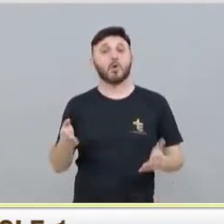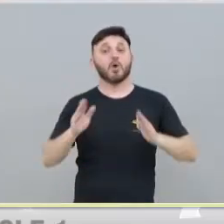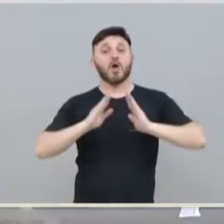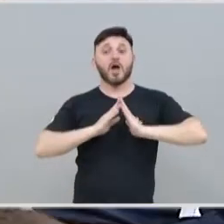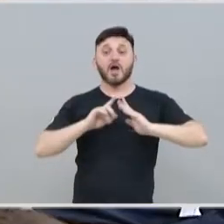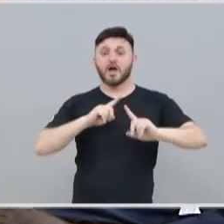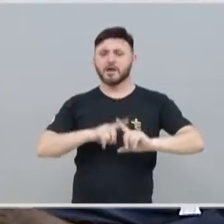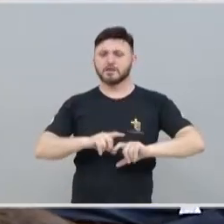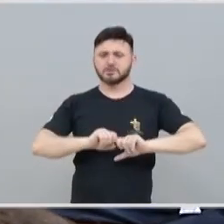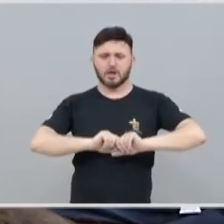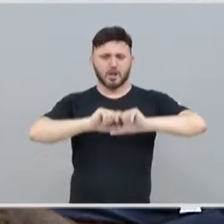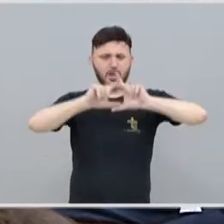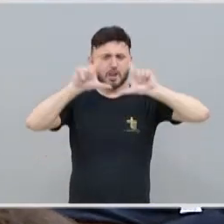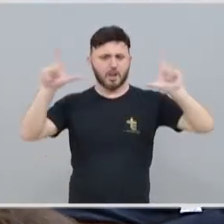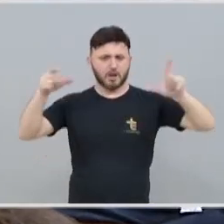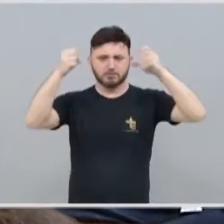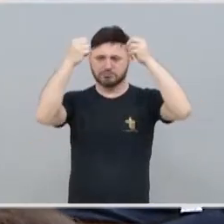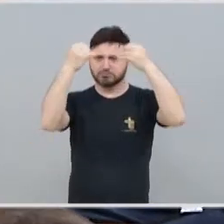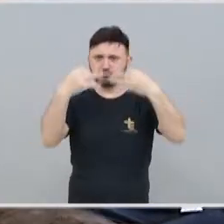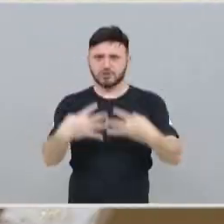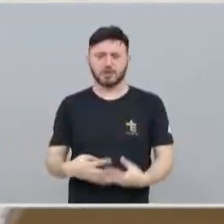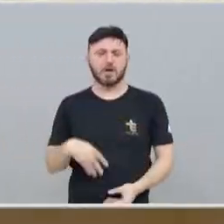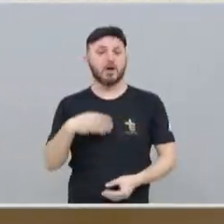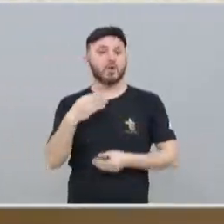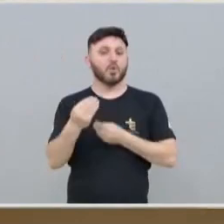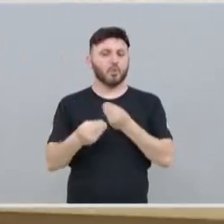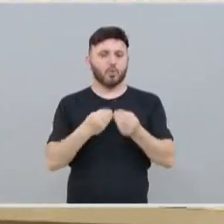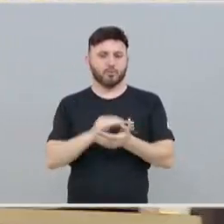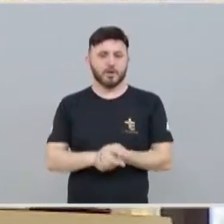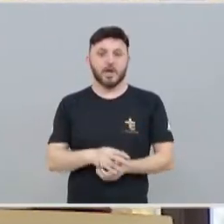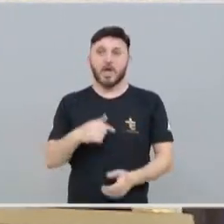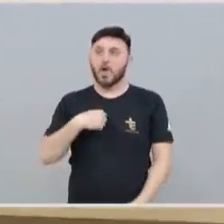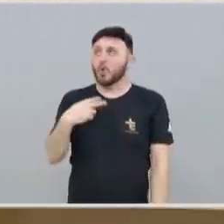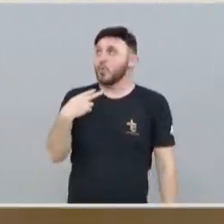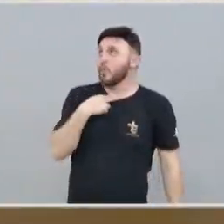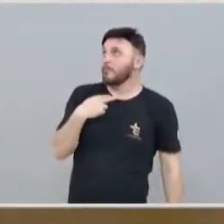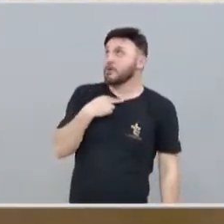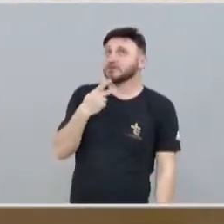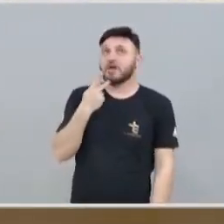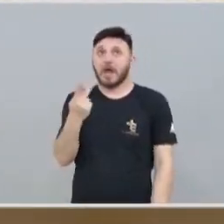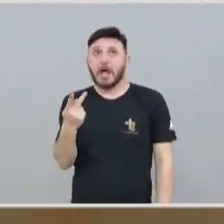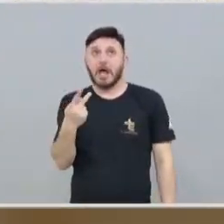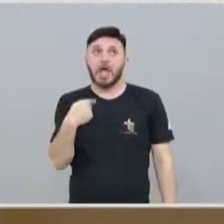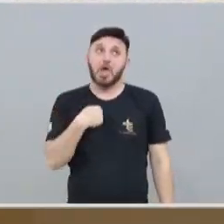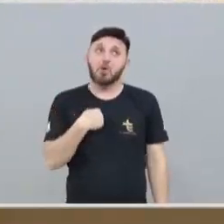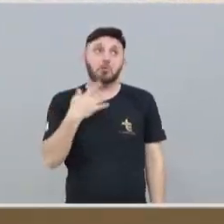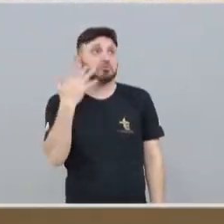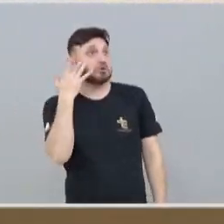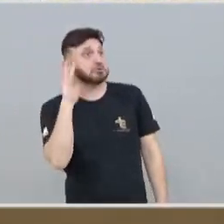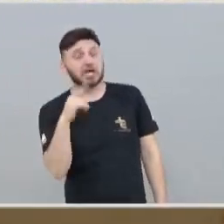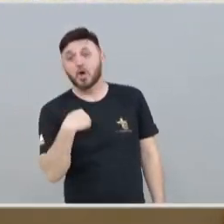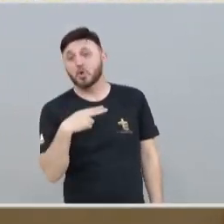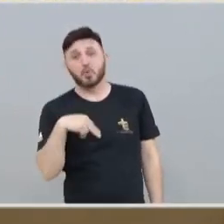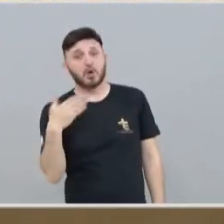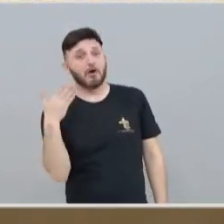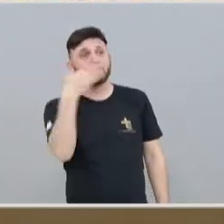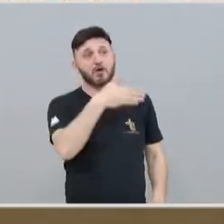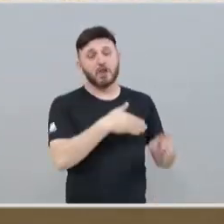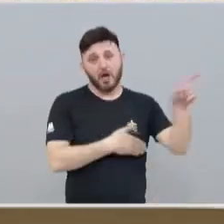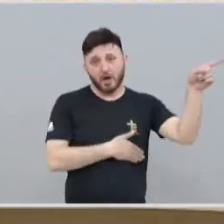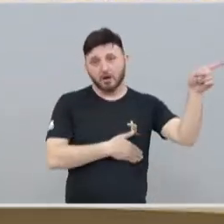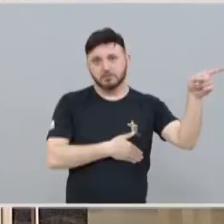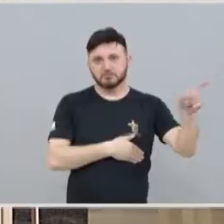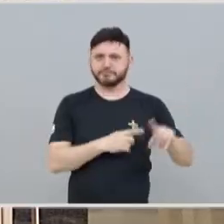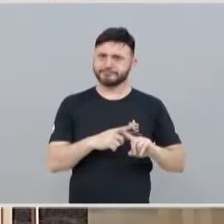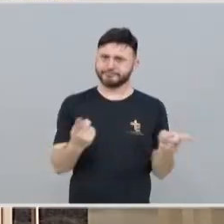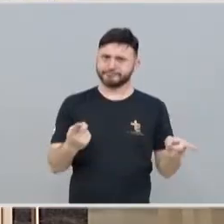nesse assunto não posso dizer nunca fui por isso não sei a nosso conhecimento